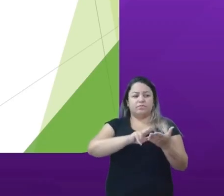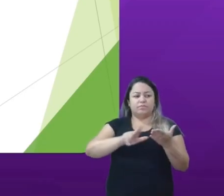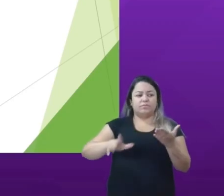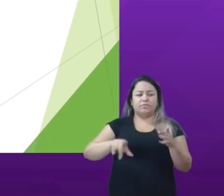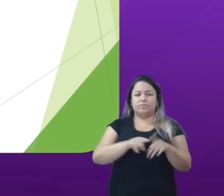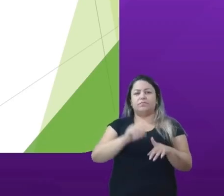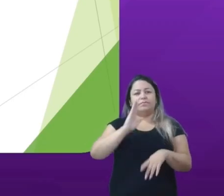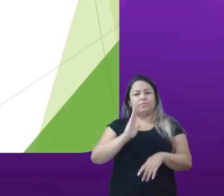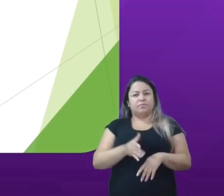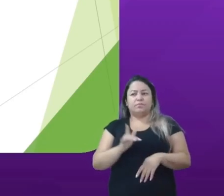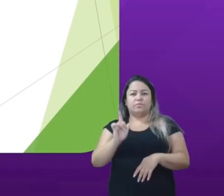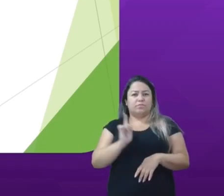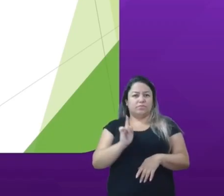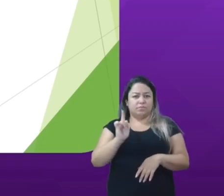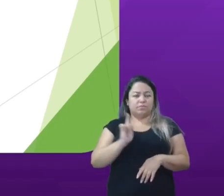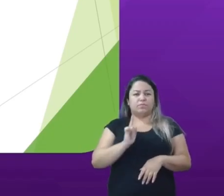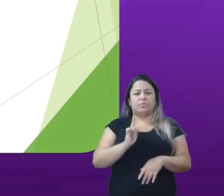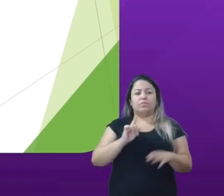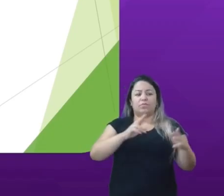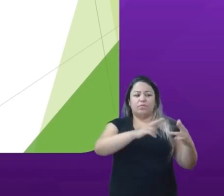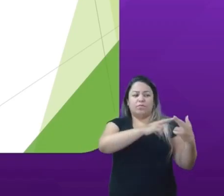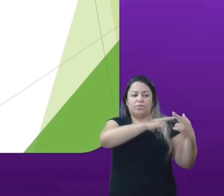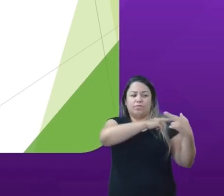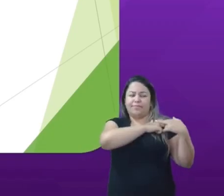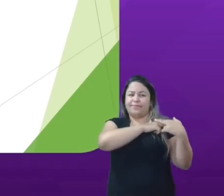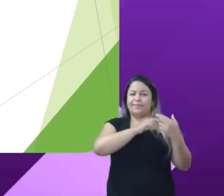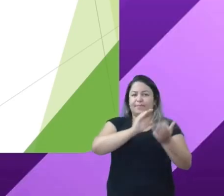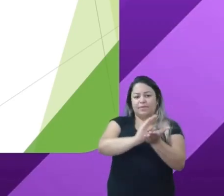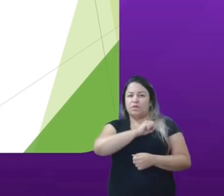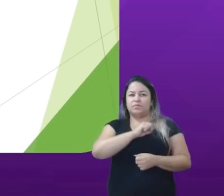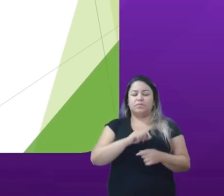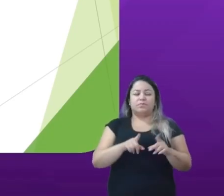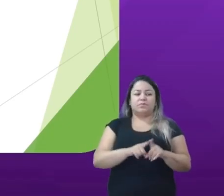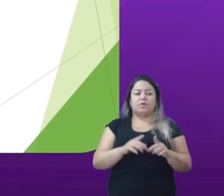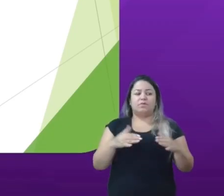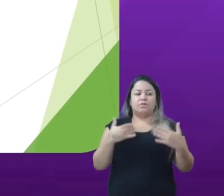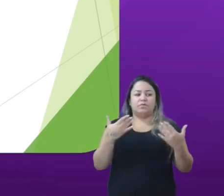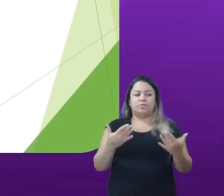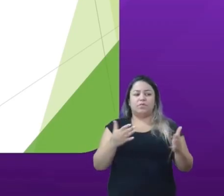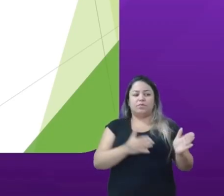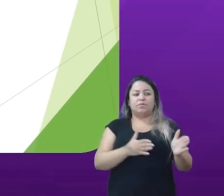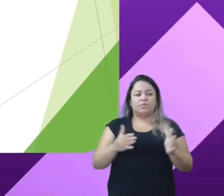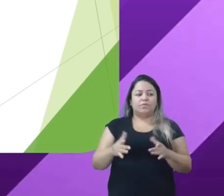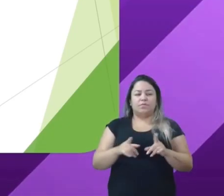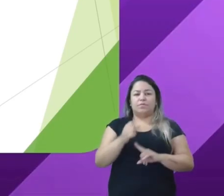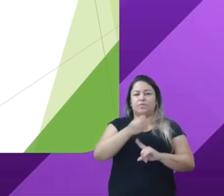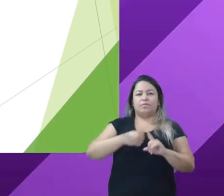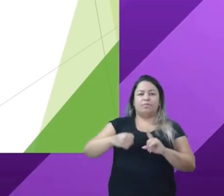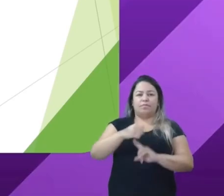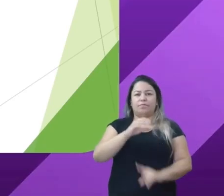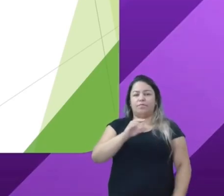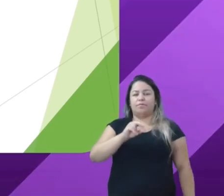já que é o executivo que tem essa responsabilidade de repassar os recursos. Né? A participação é um processo que envolve a sociedade civil